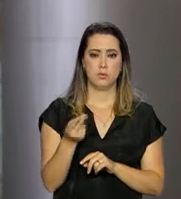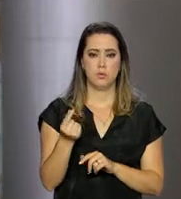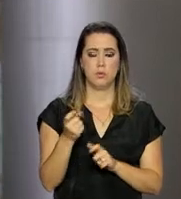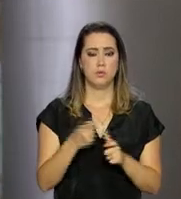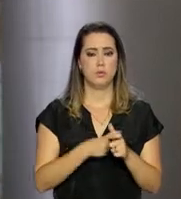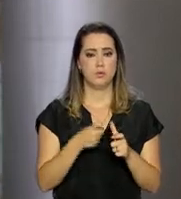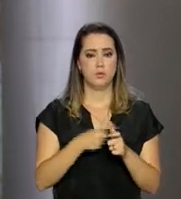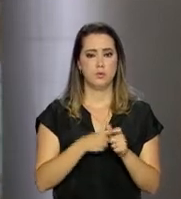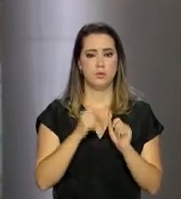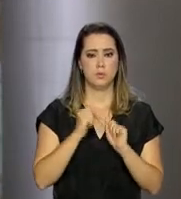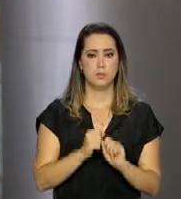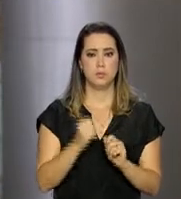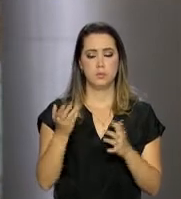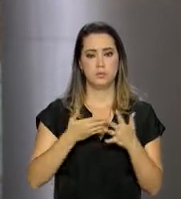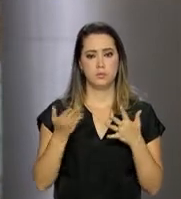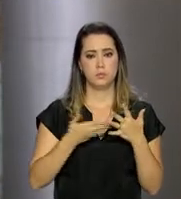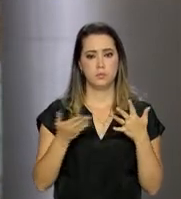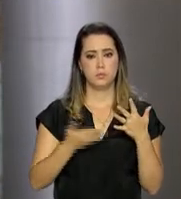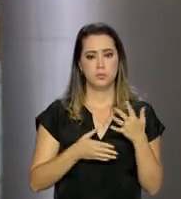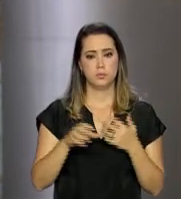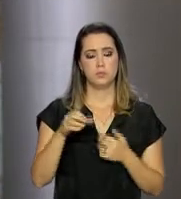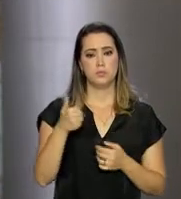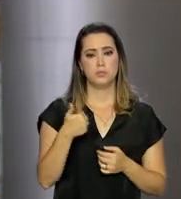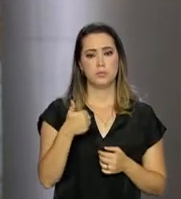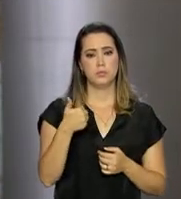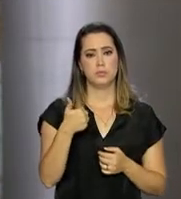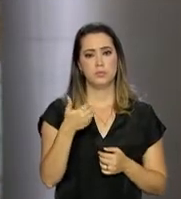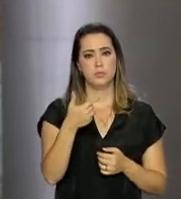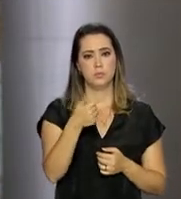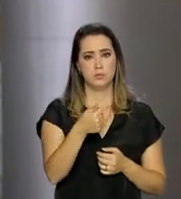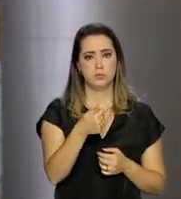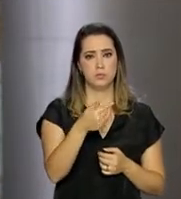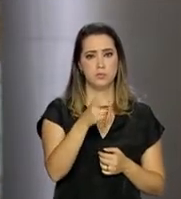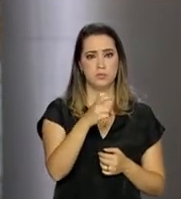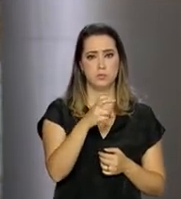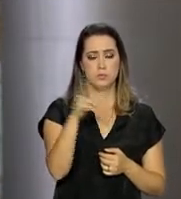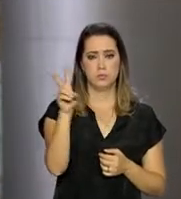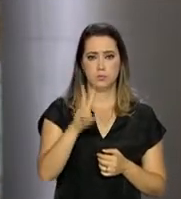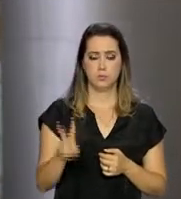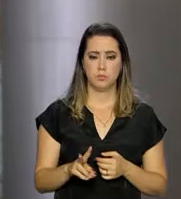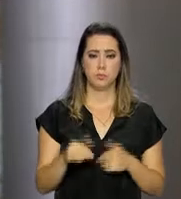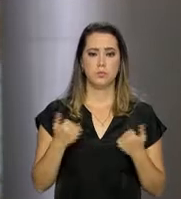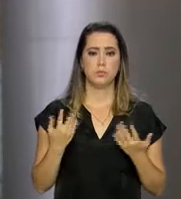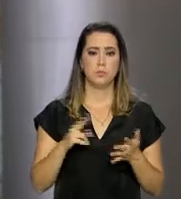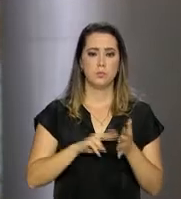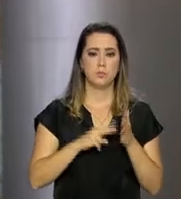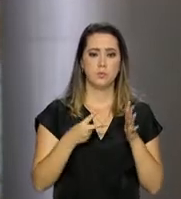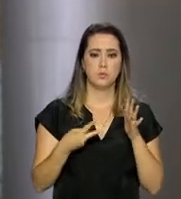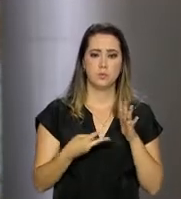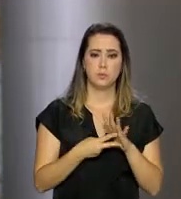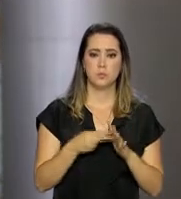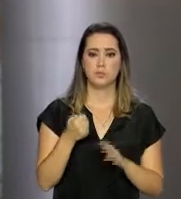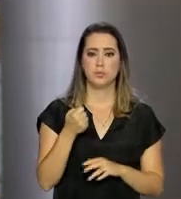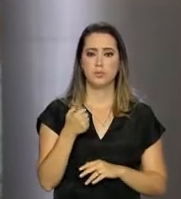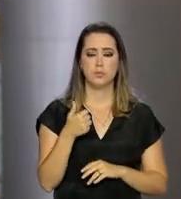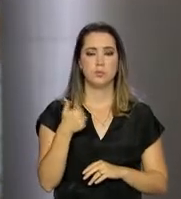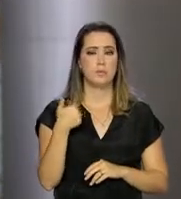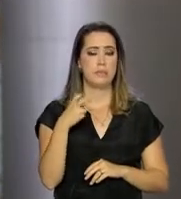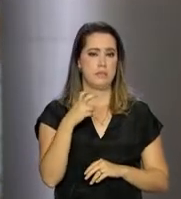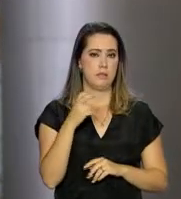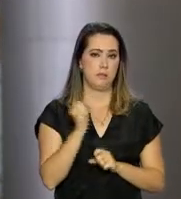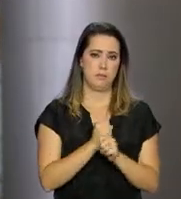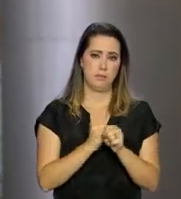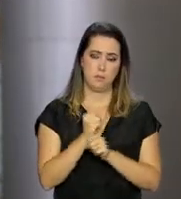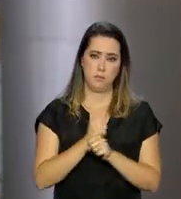poderá ser parcelado em até cento e setenta e cinco vezes o que equivale a quase 15 anos